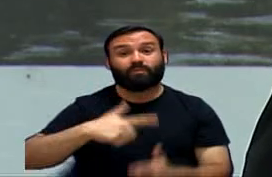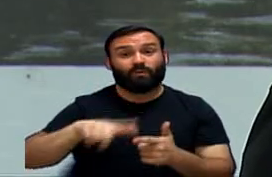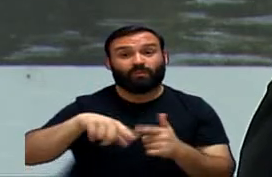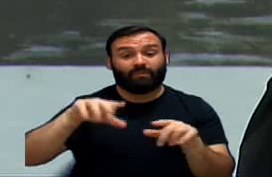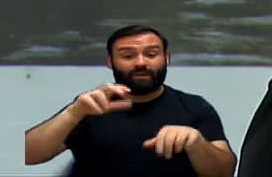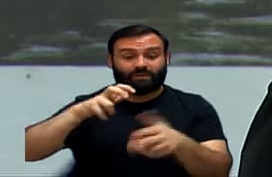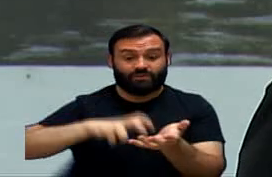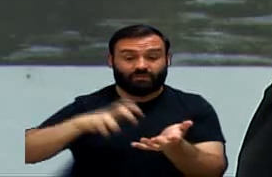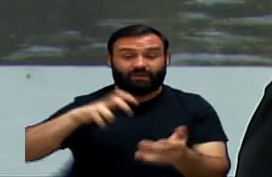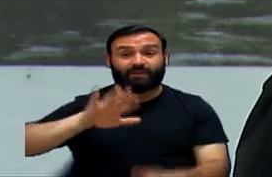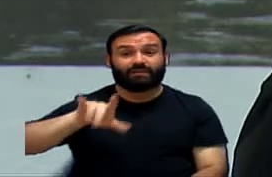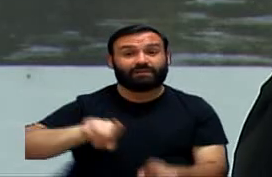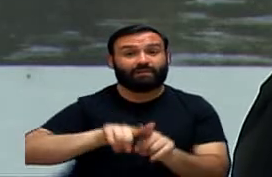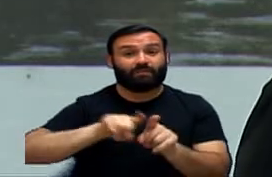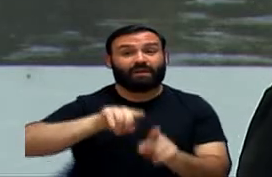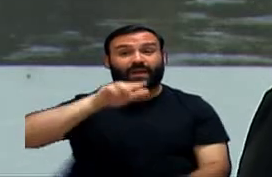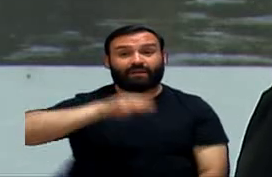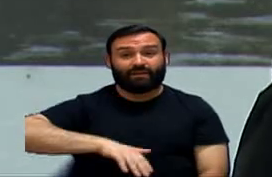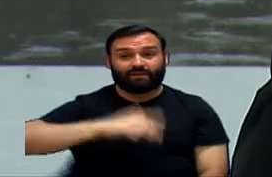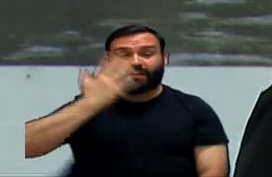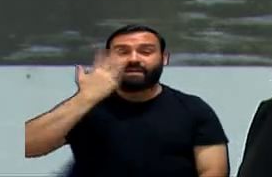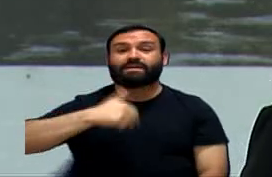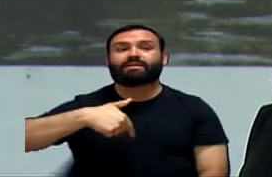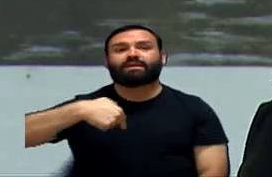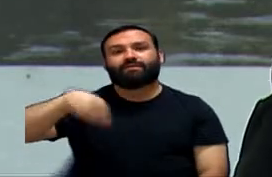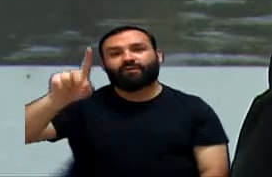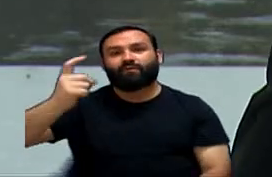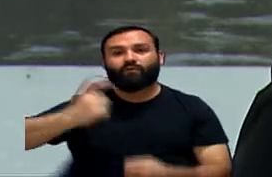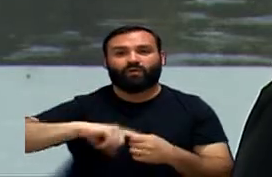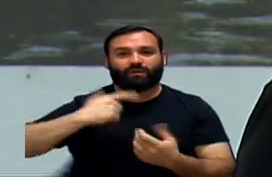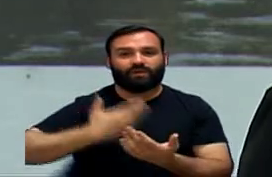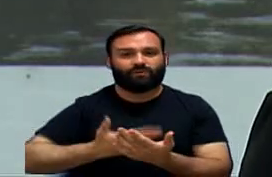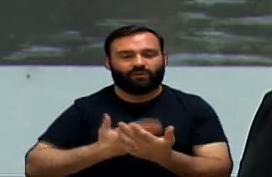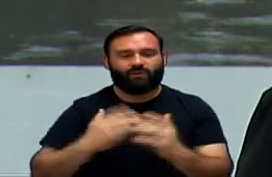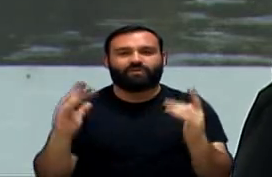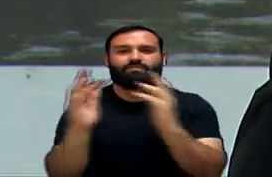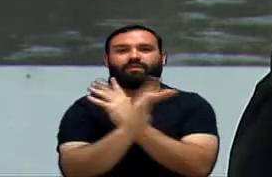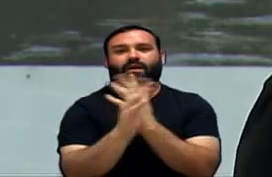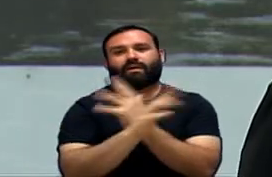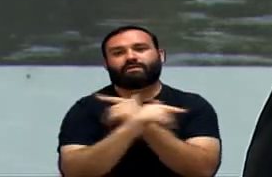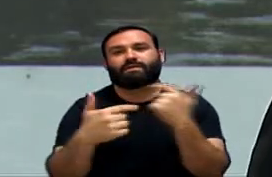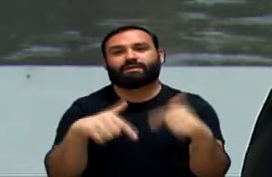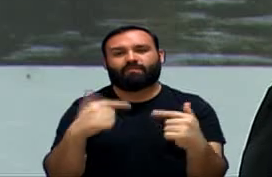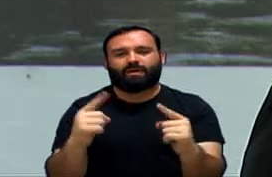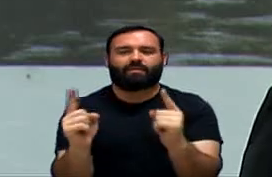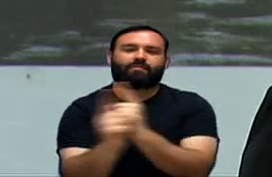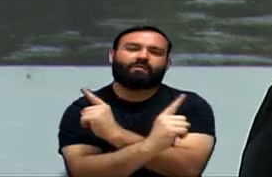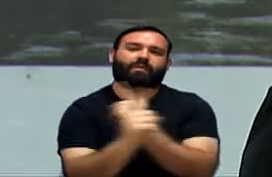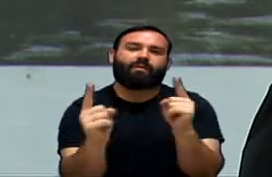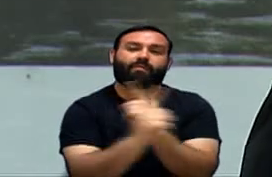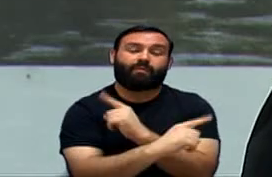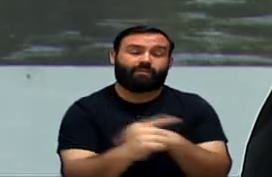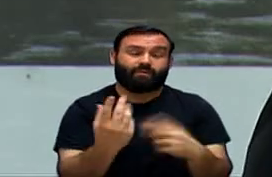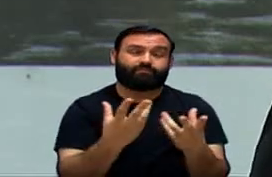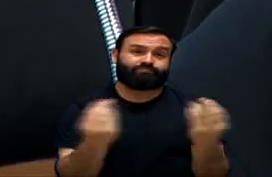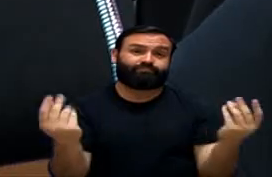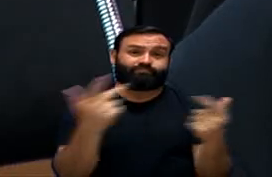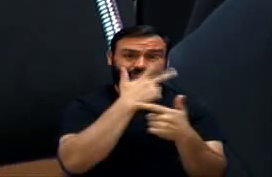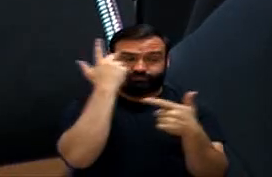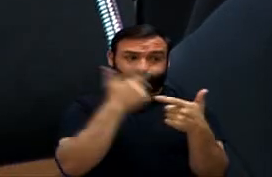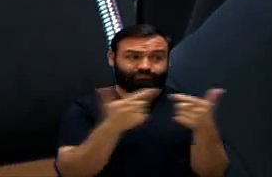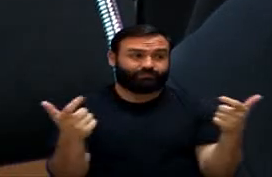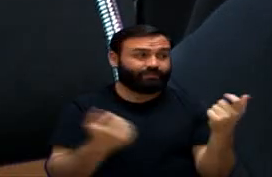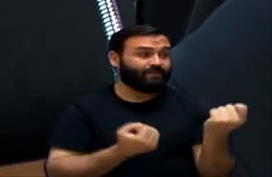e à noite À tarde crianças Indo ou voltando à escola pessoas chegando trabalho movimentação aumenta e os